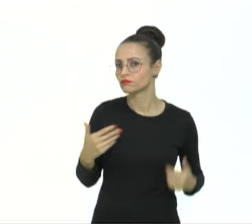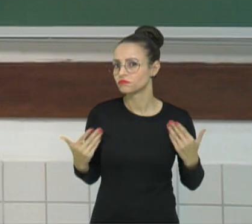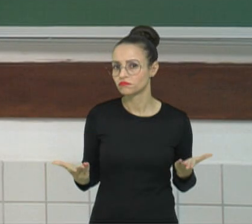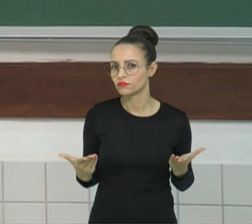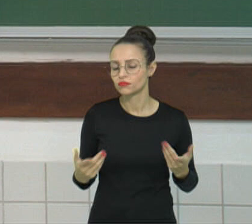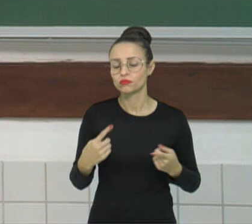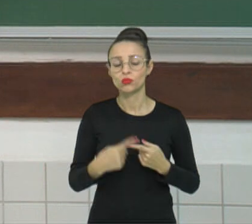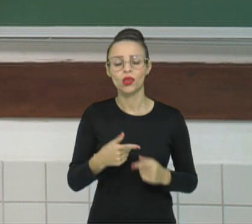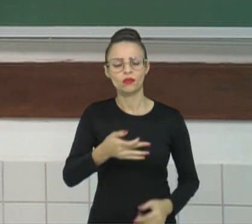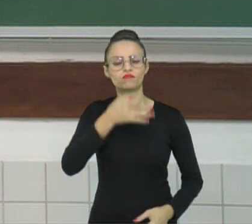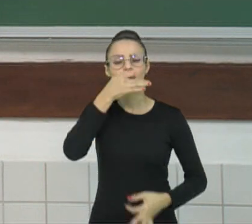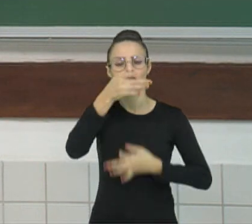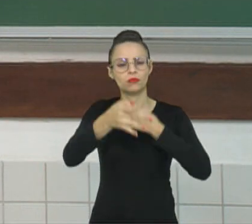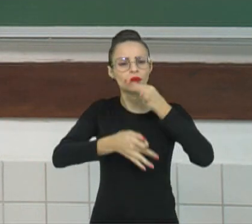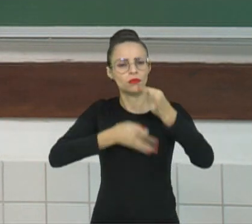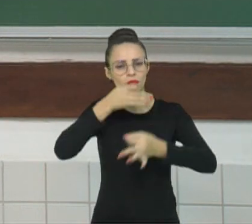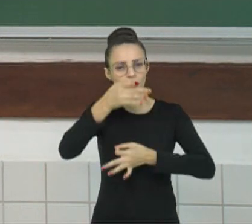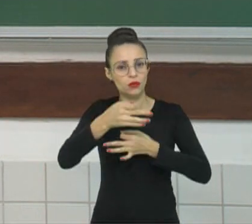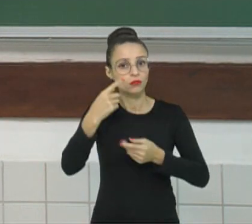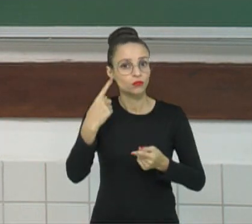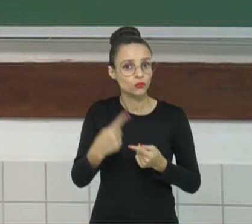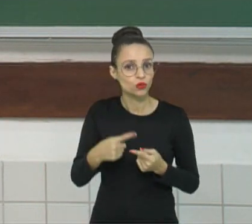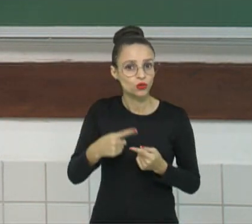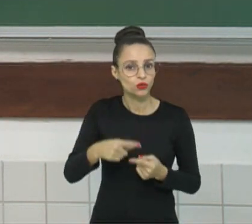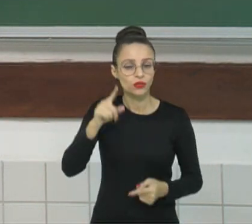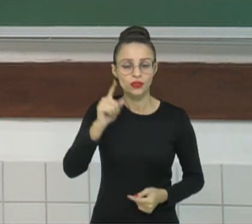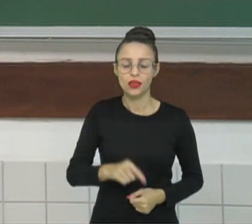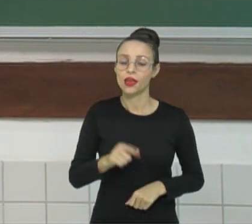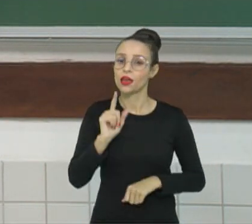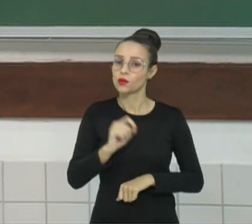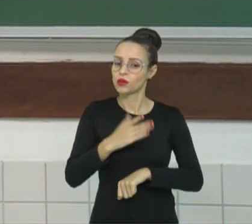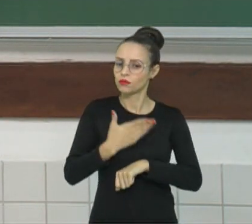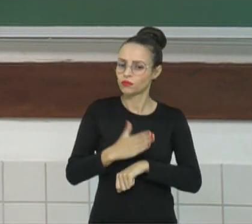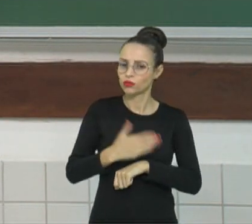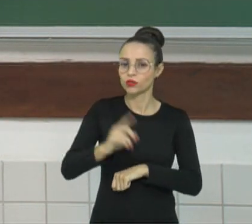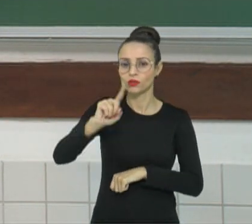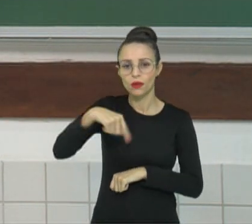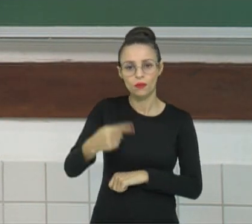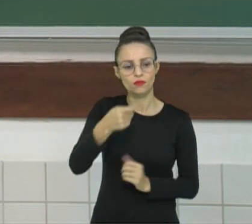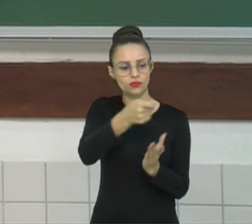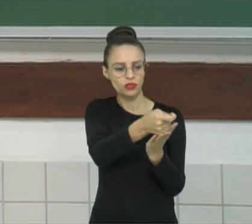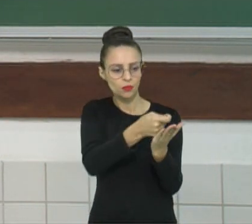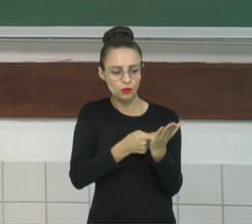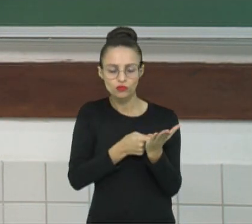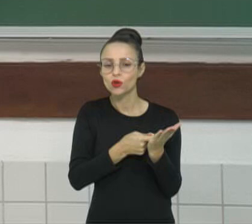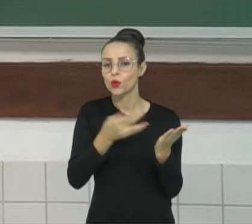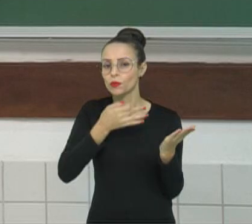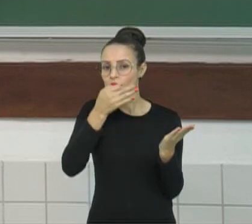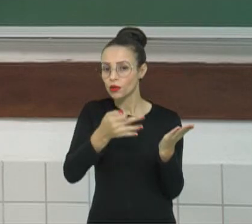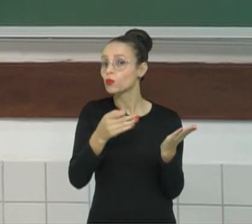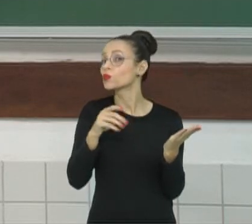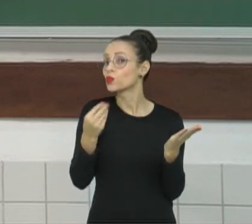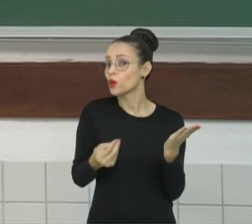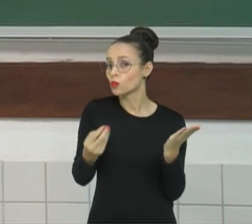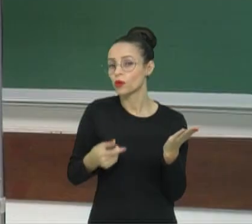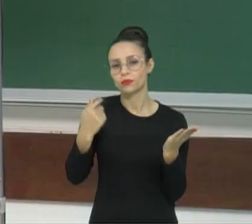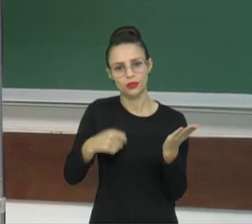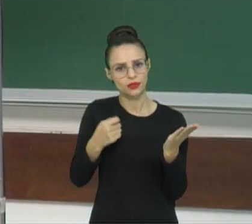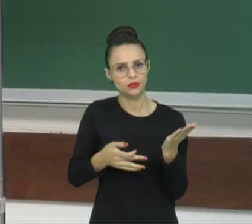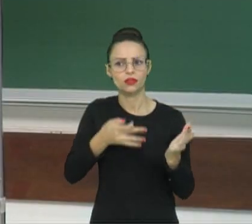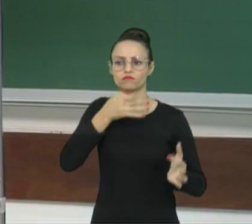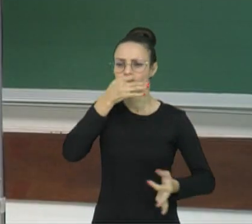falando de argumentação? Porque nós estamos falando de produção de um artigo de opinião. E para você produzir um artigo de opinião, você precisa